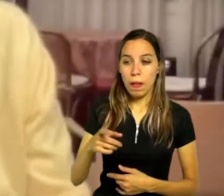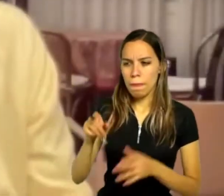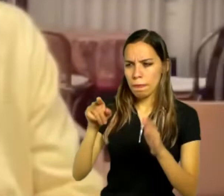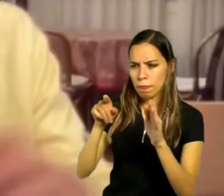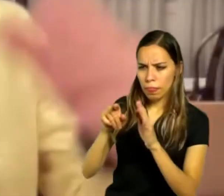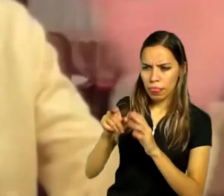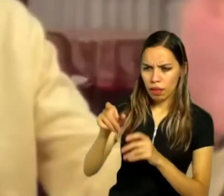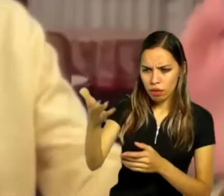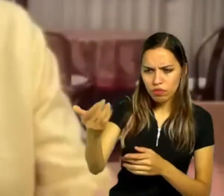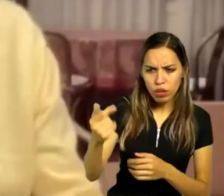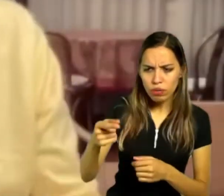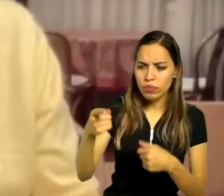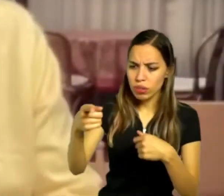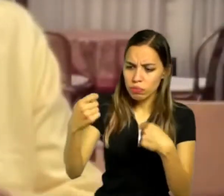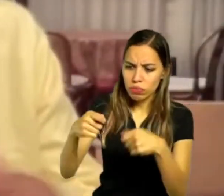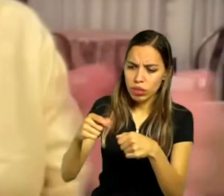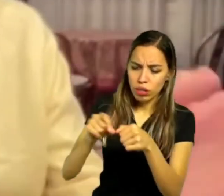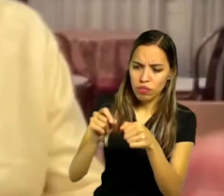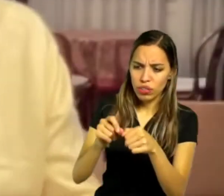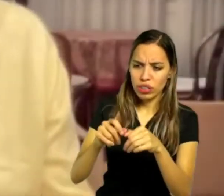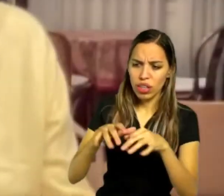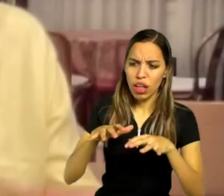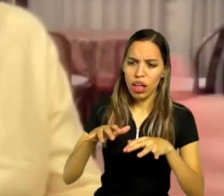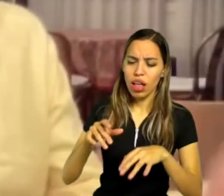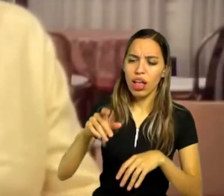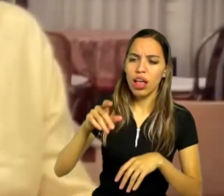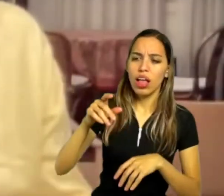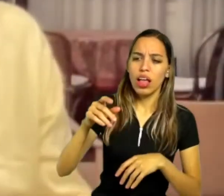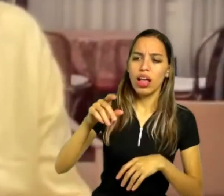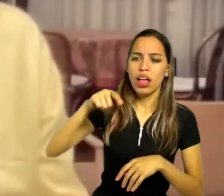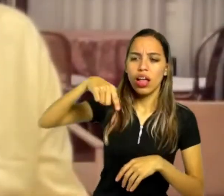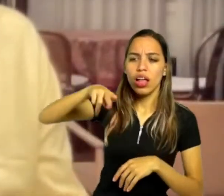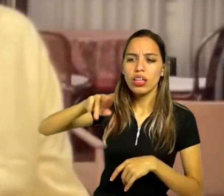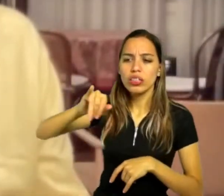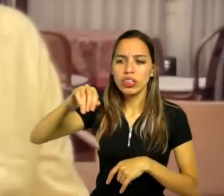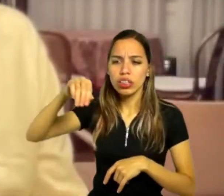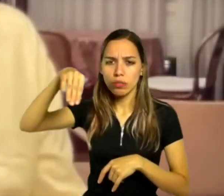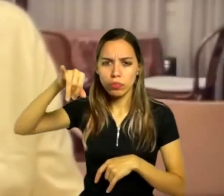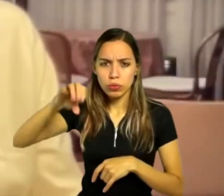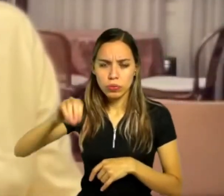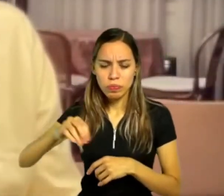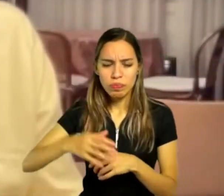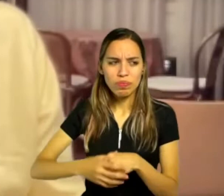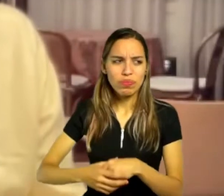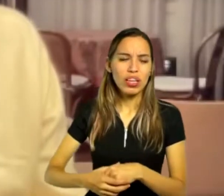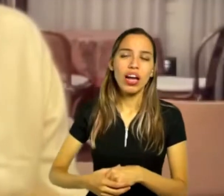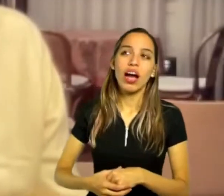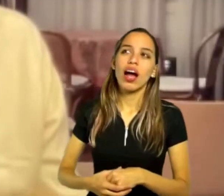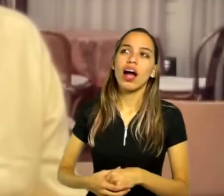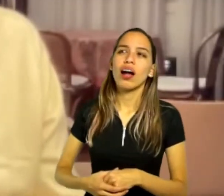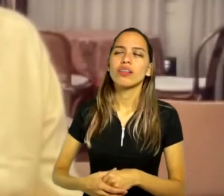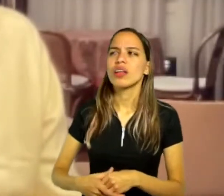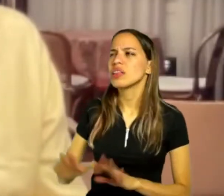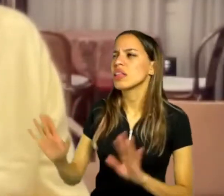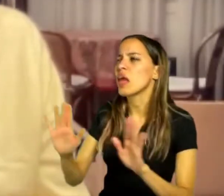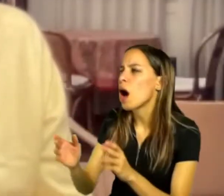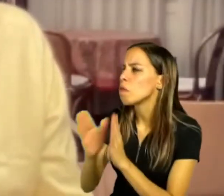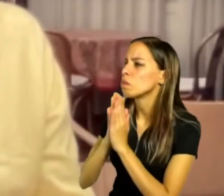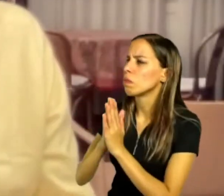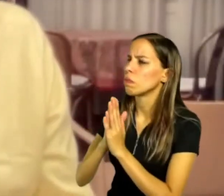jeito nenhum, meu tio tomou quimioterapia, morreu com uma complicação da doença, o que às vezes acontecia